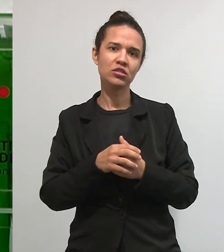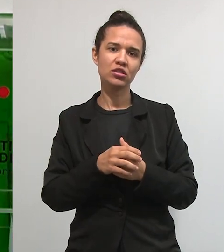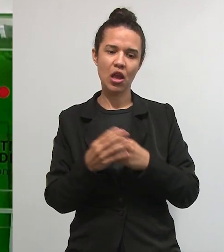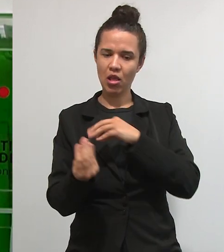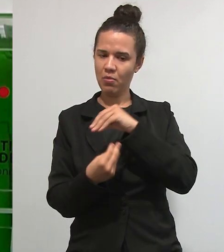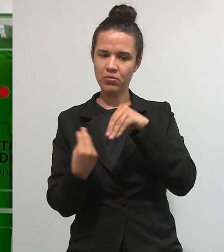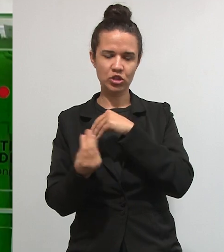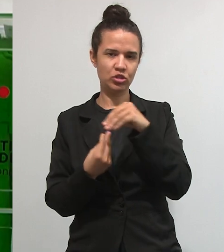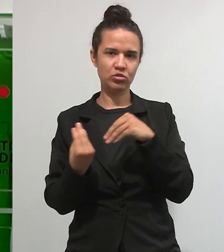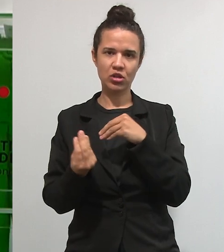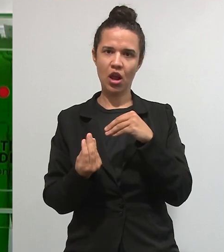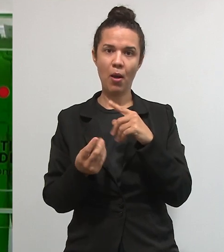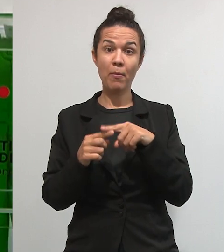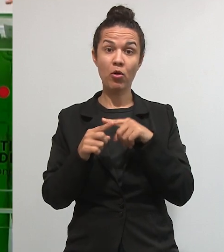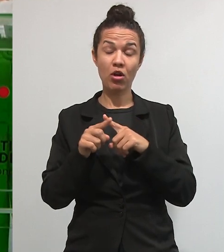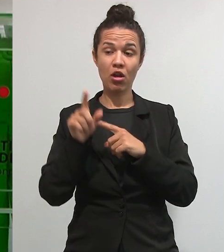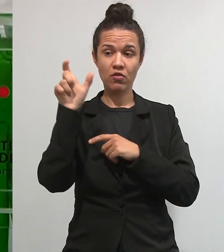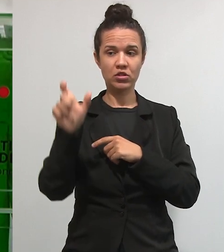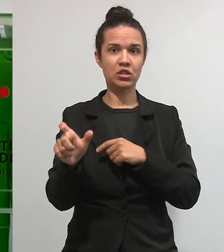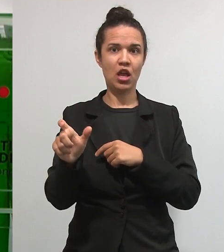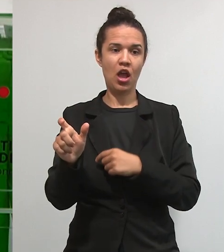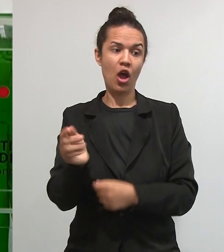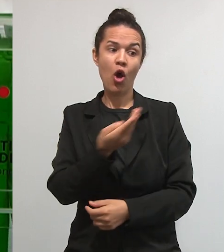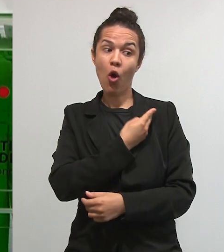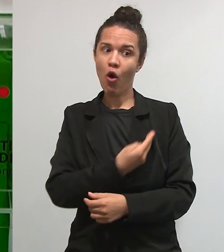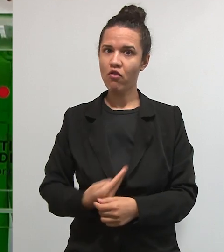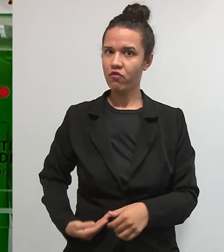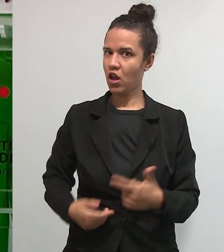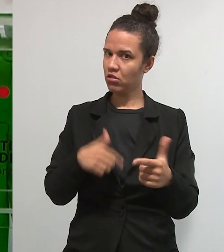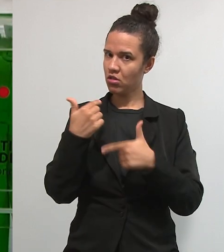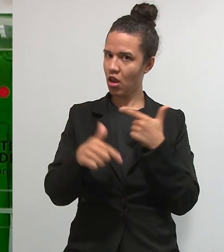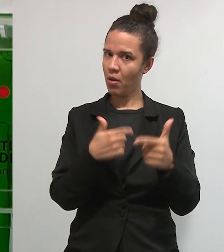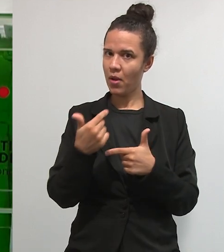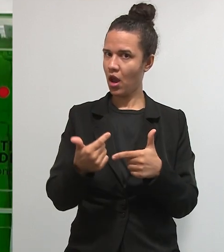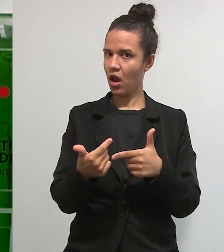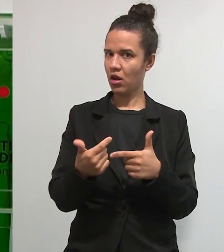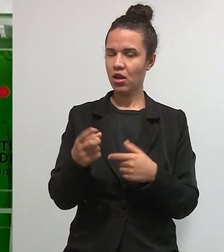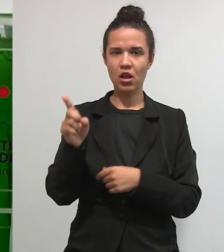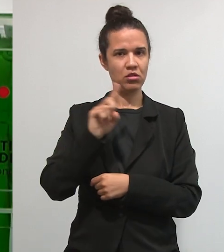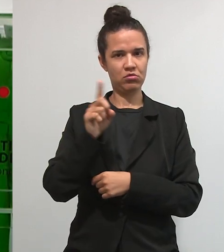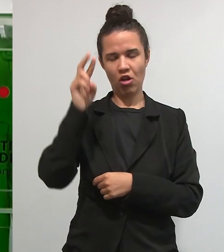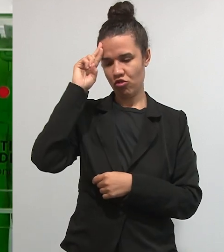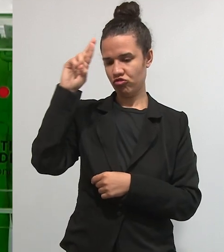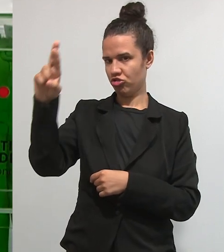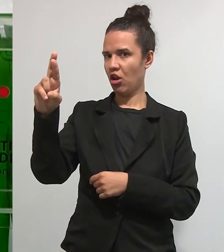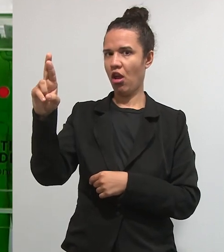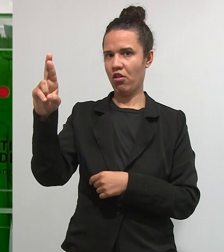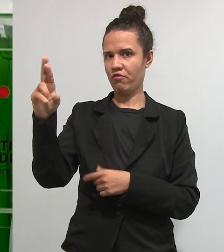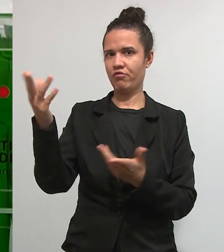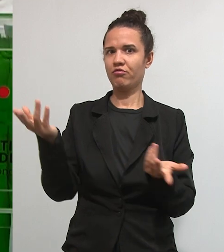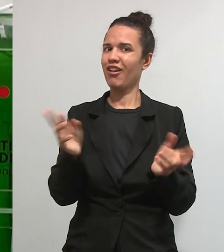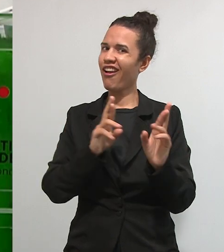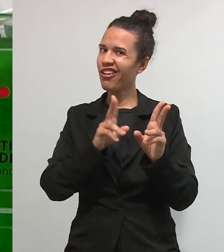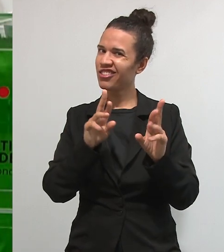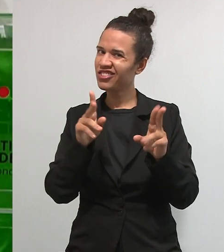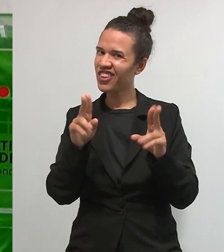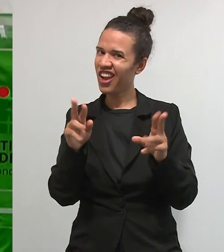pode misturar as coisas. O gestor público, ele tem que prestar contas, né? Ele não é dono da coisa